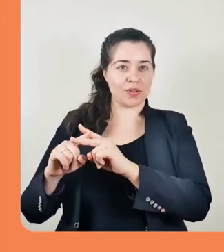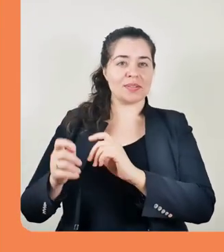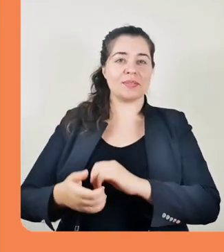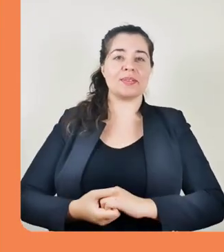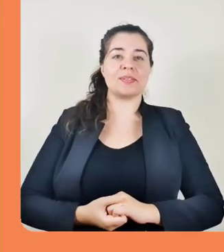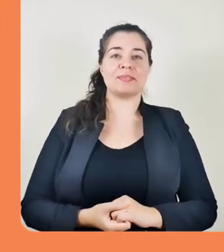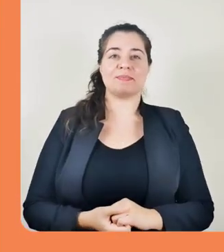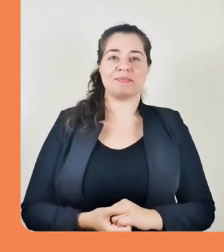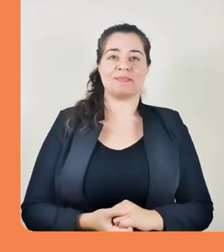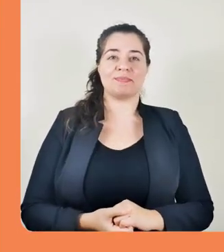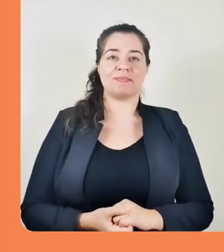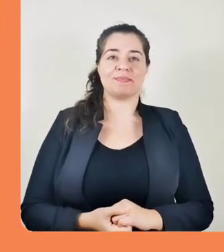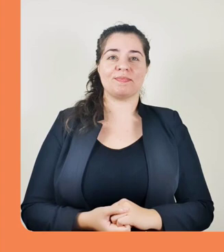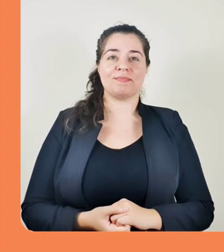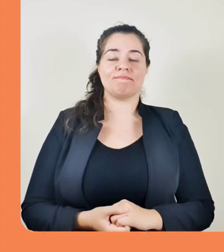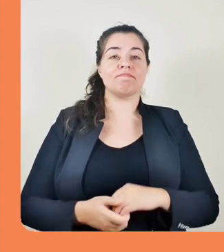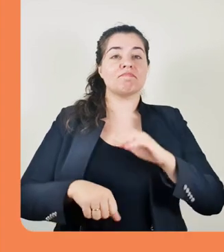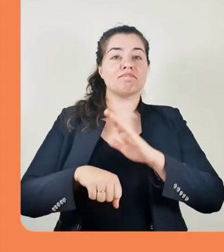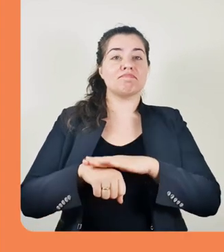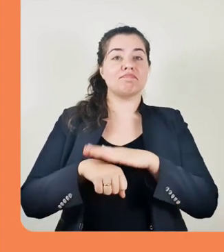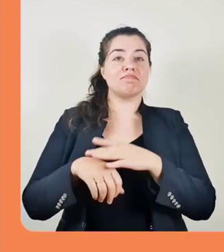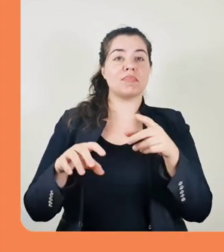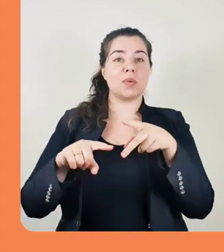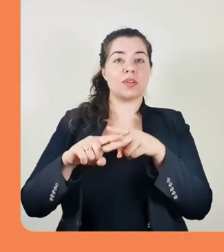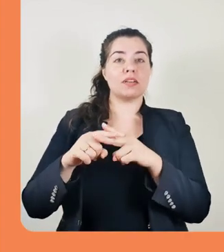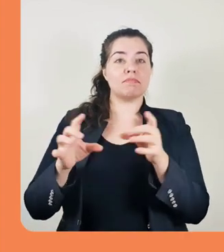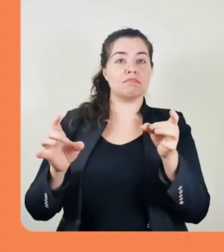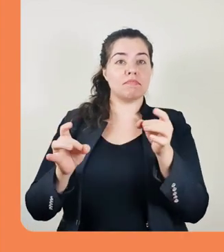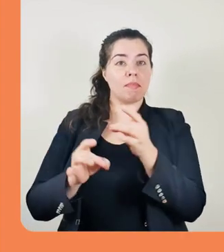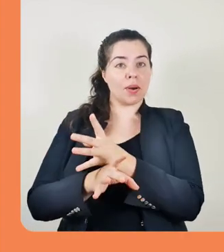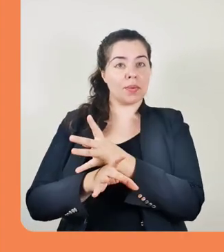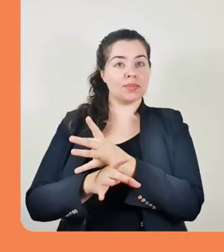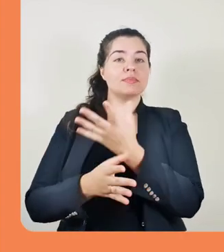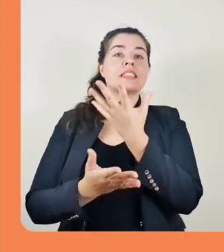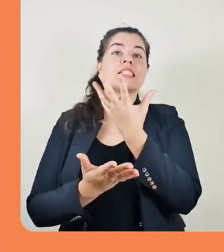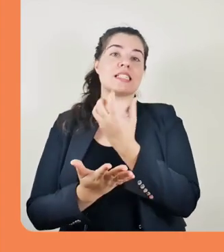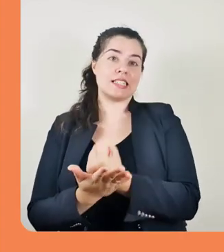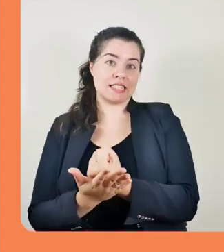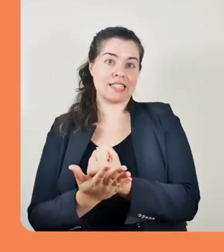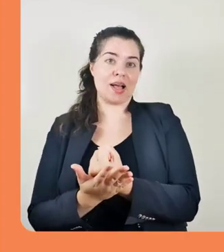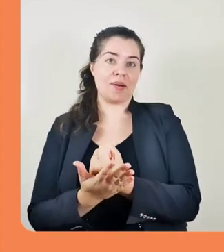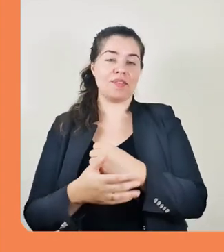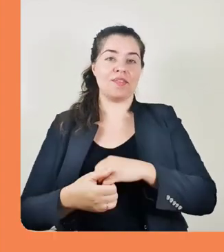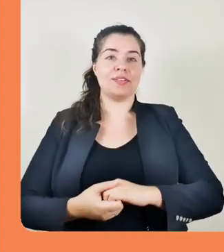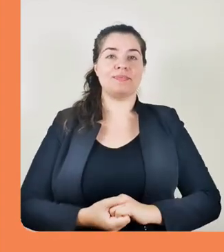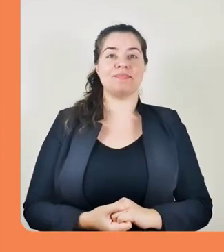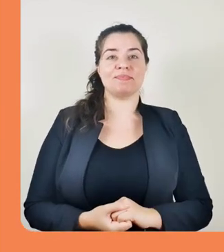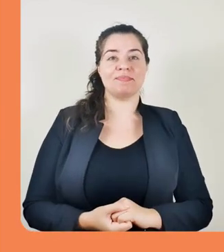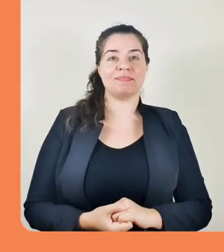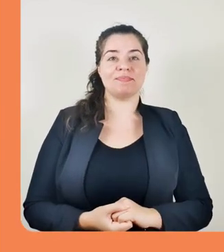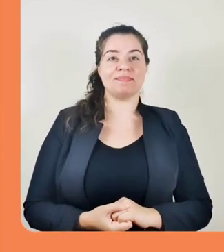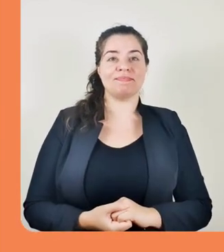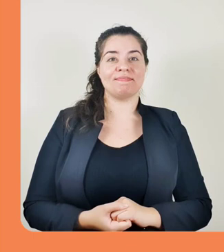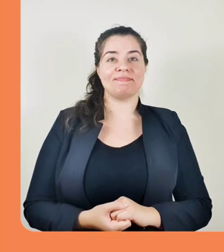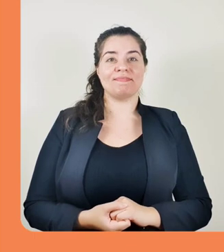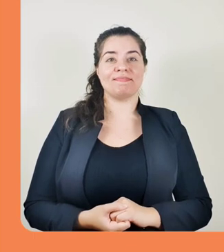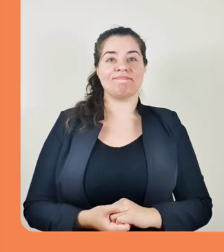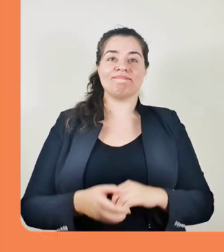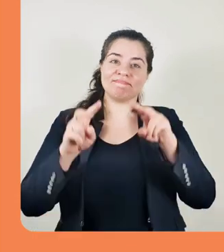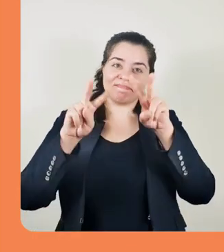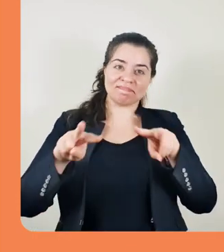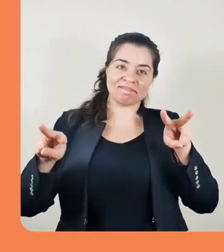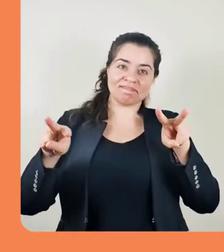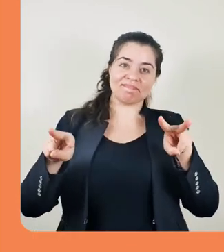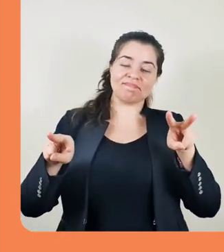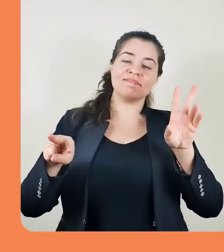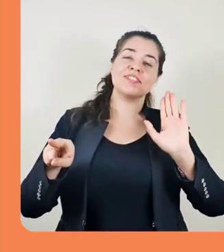ali do lado esquerdo onde nós ficamos em configurações feito feito essas alterações você salva